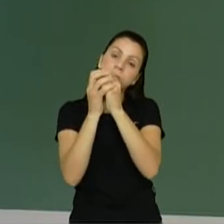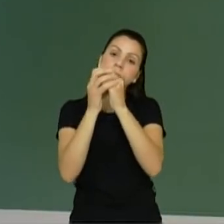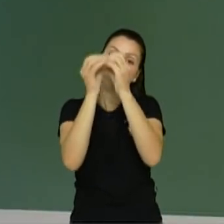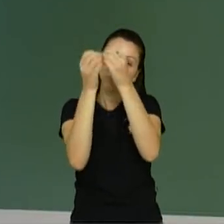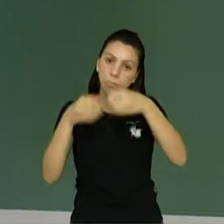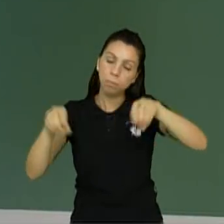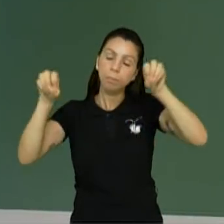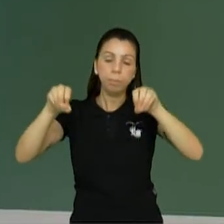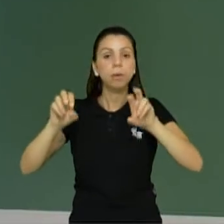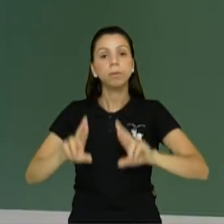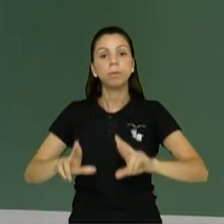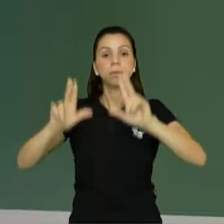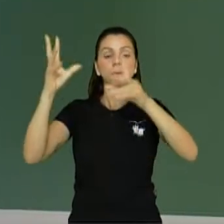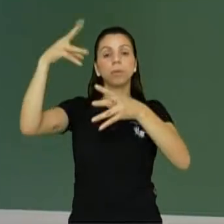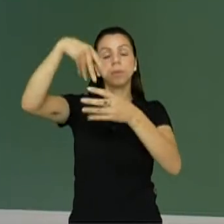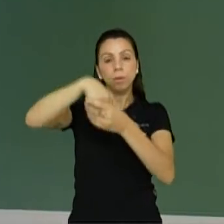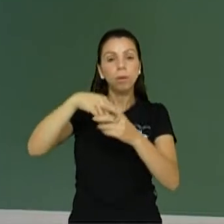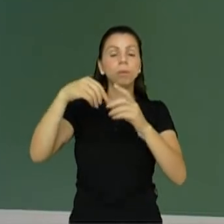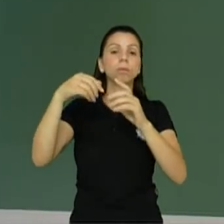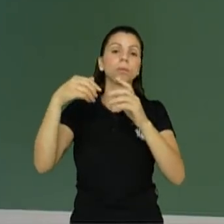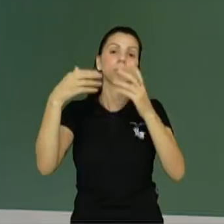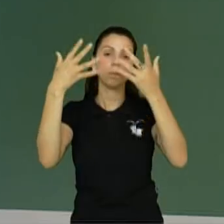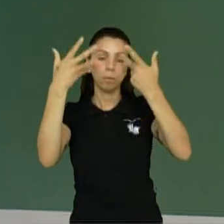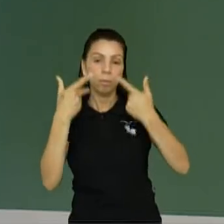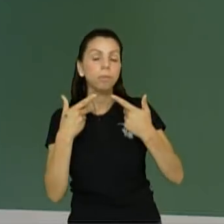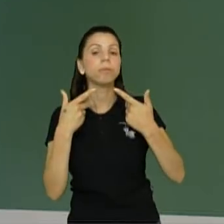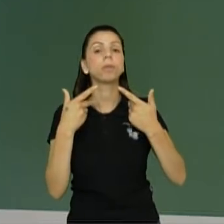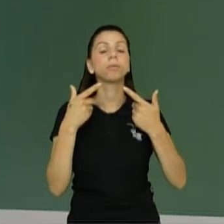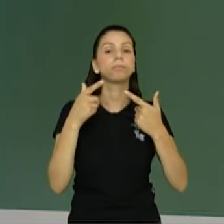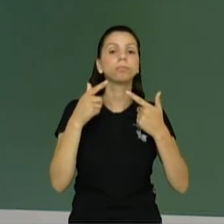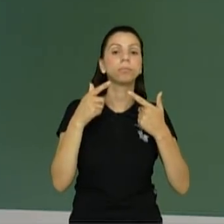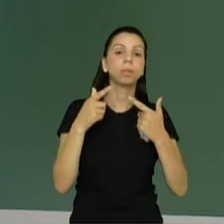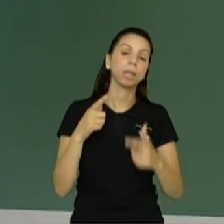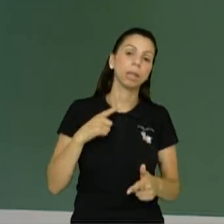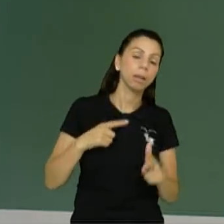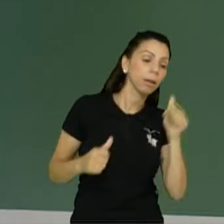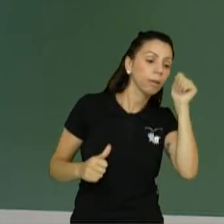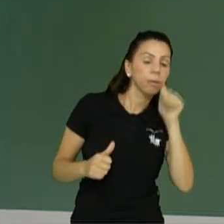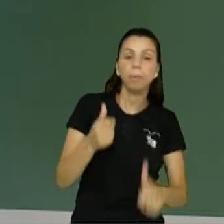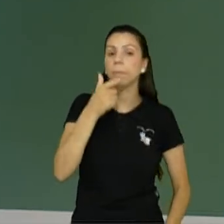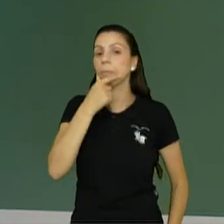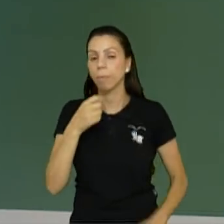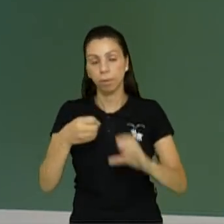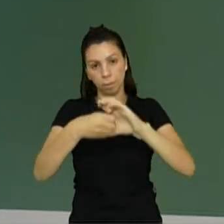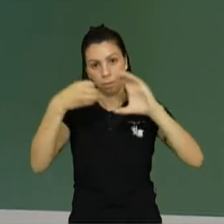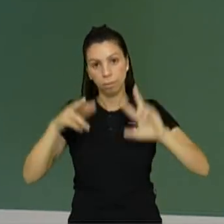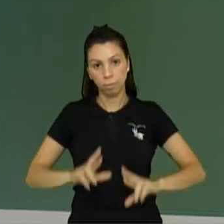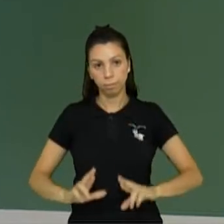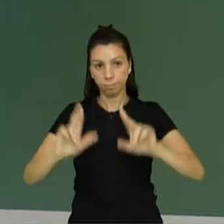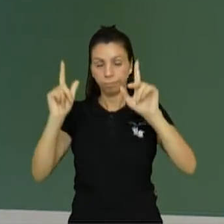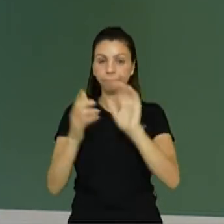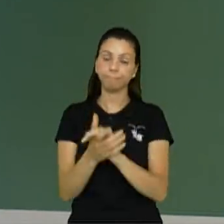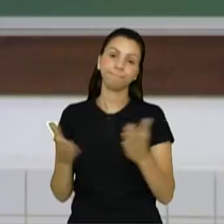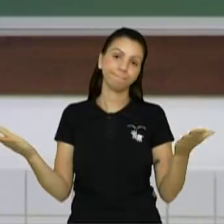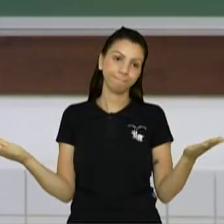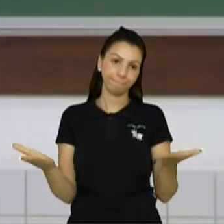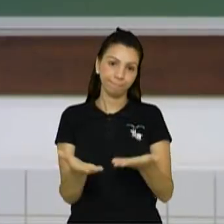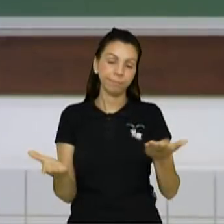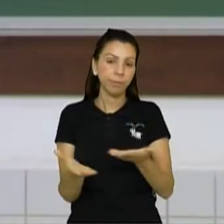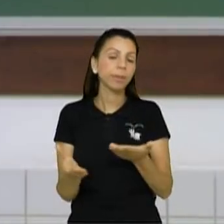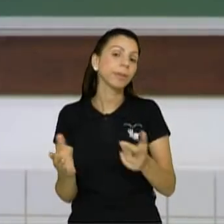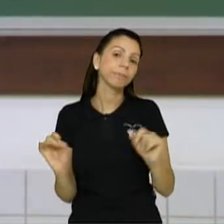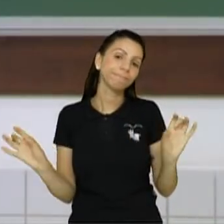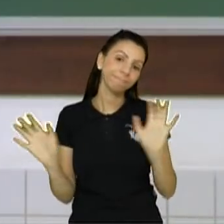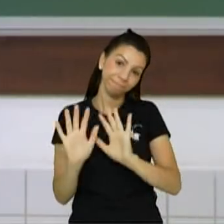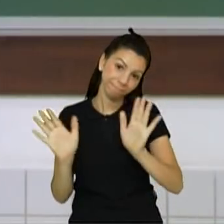gente diferenciar dentro das espécies quem que é o macho e quem que é a fêmea, porque eles vão ter características diferentes. Chegamos então no momento de